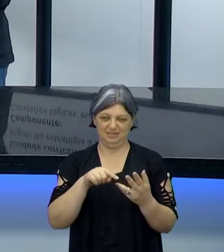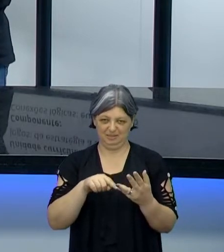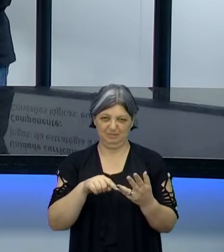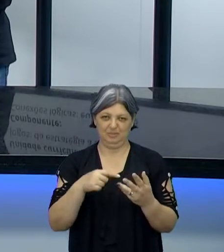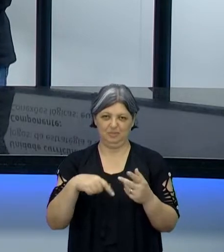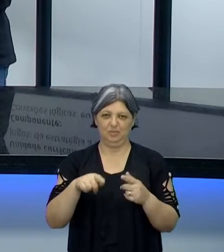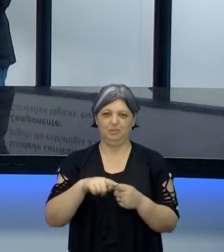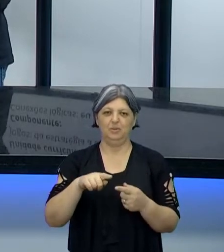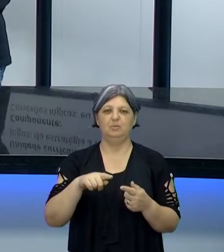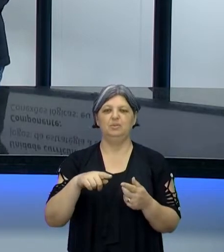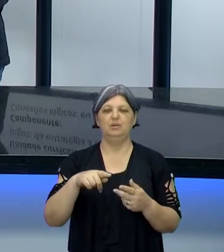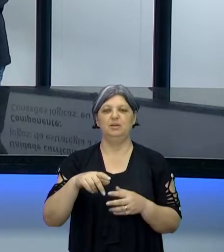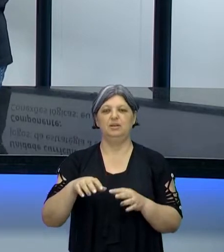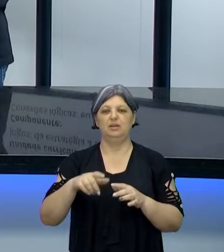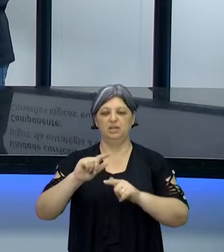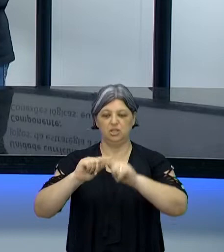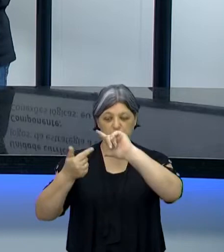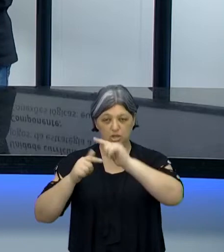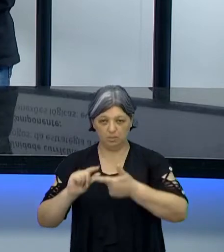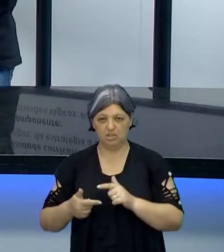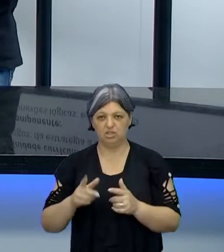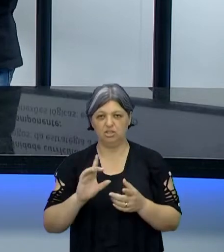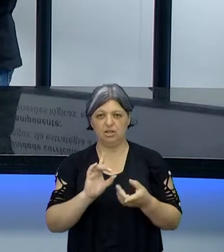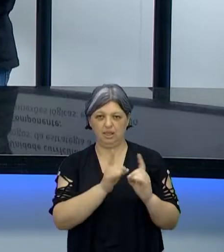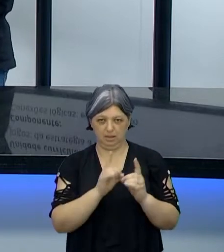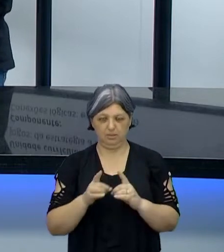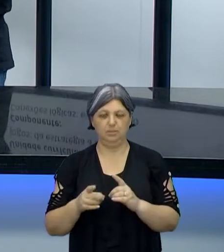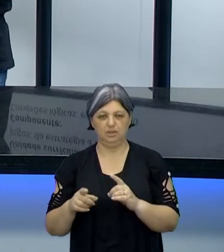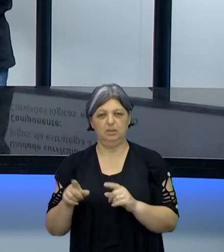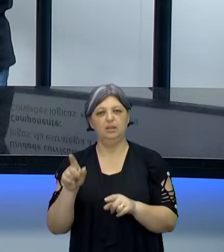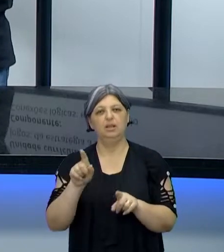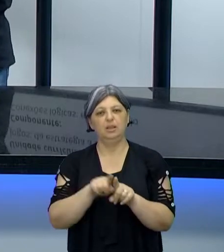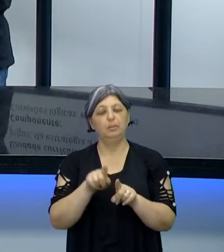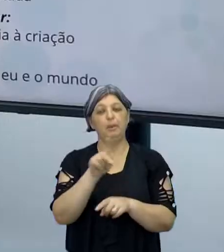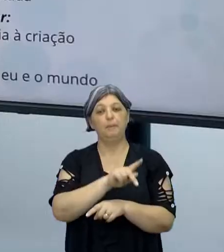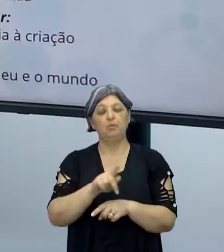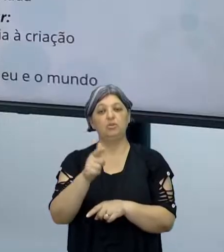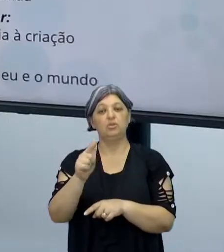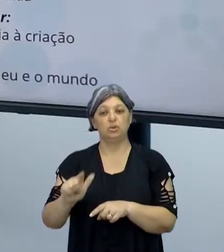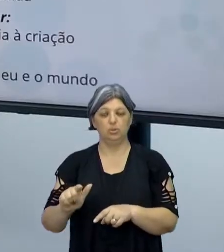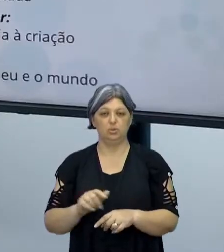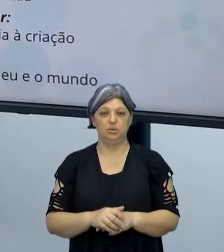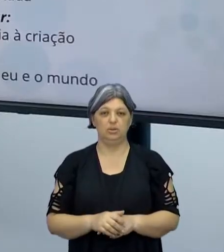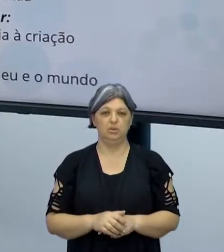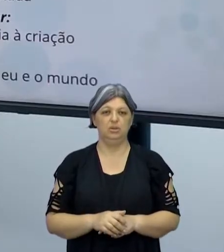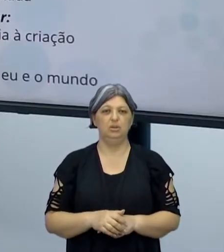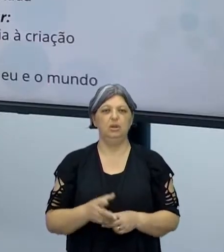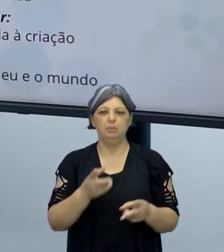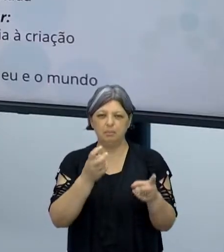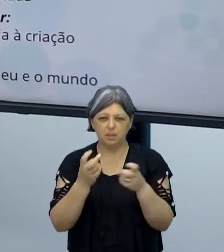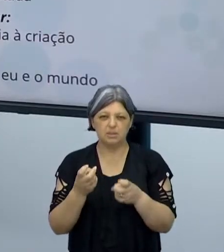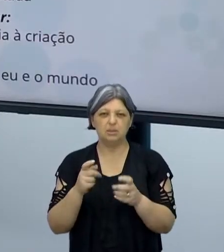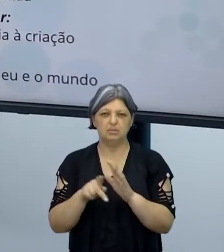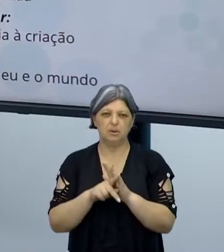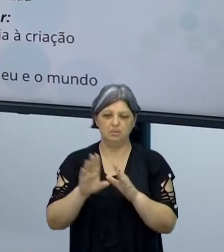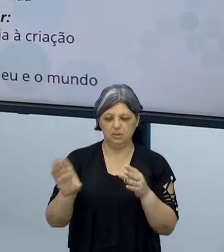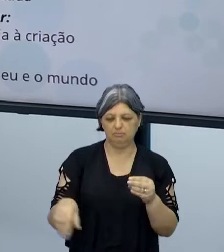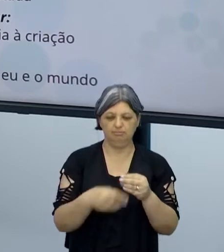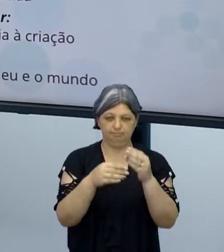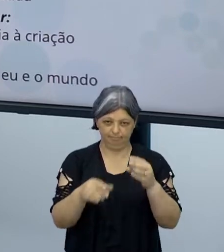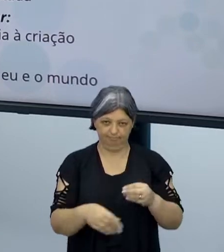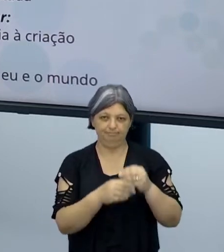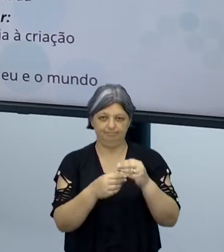a geometria dinâmica, com a professora Roberta Mastroquírico também, né? A gente percebe uma integração entre todos esses